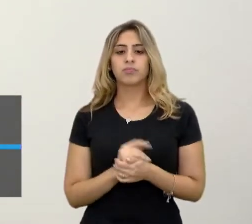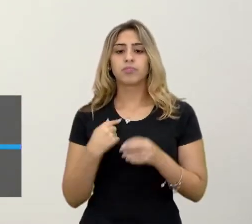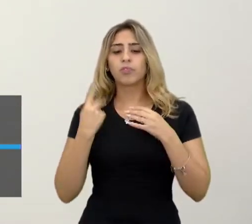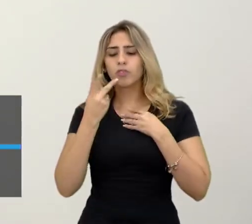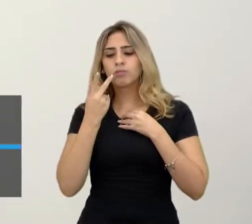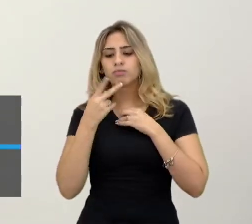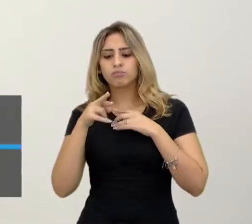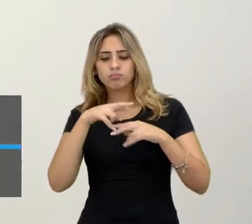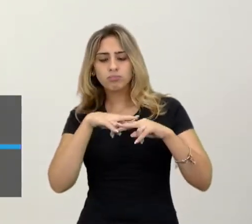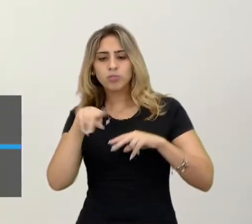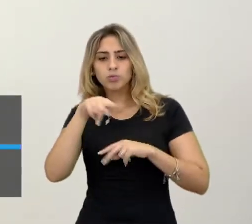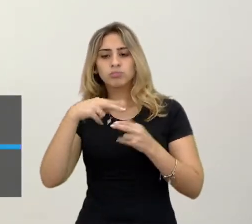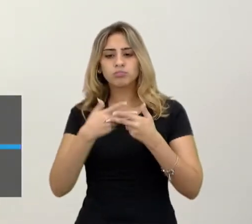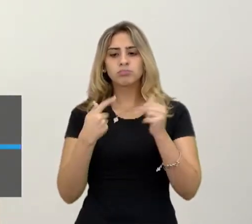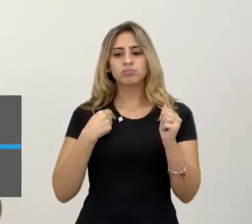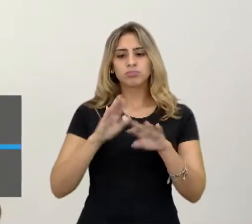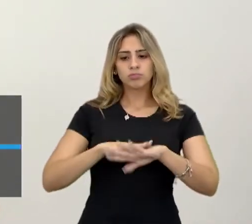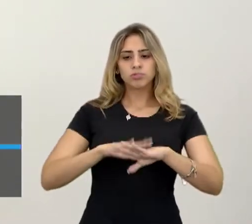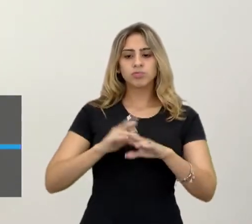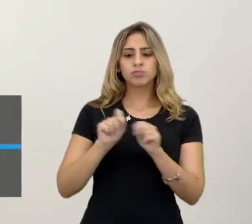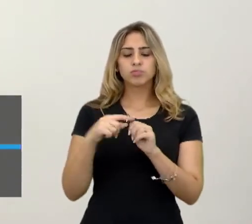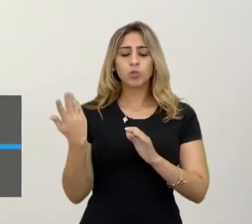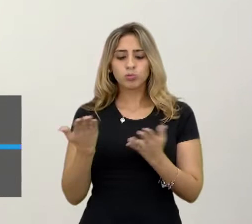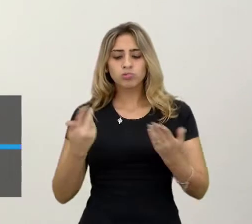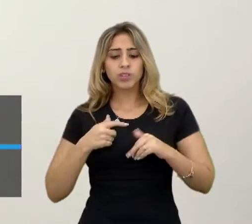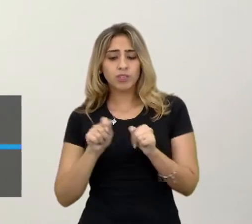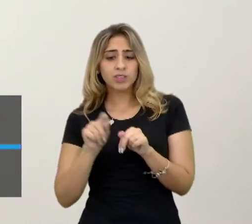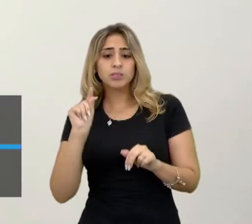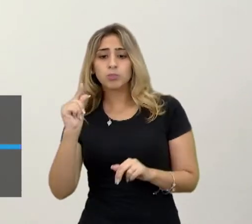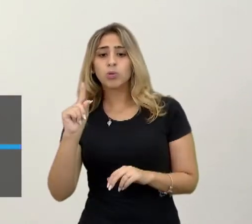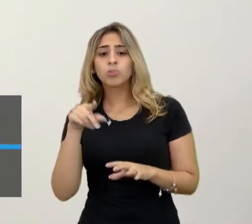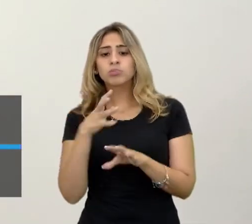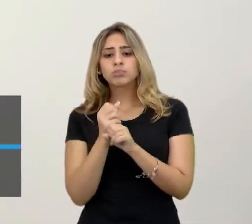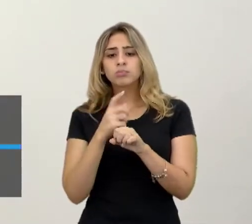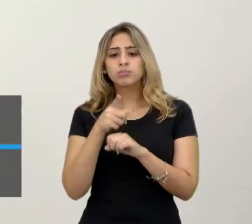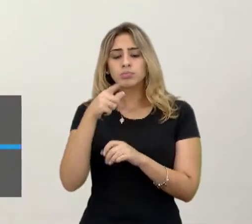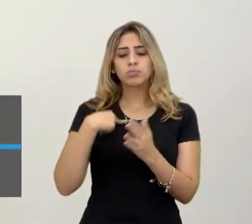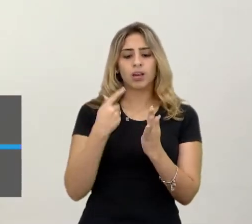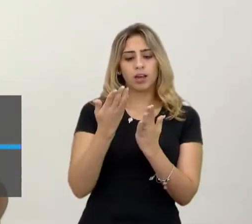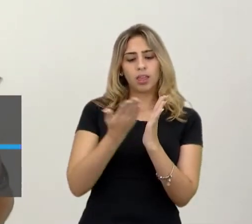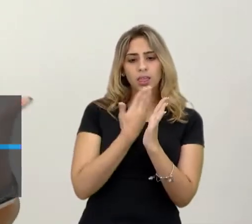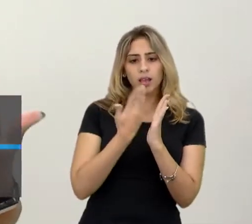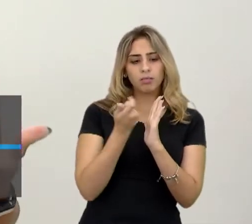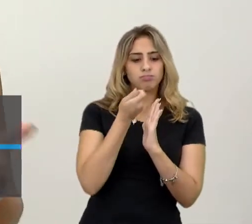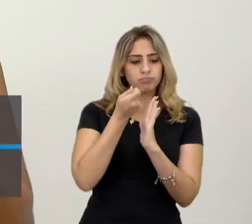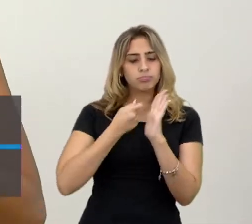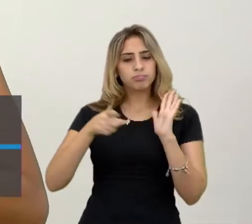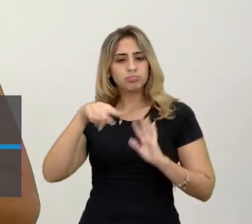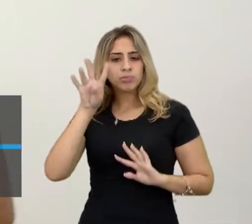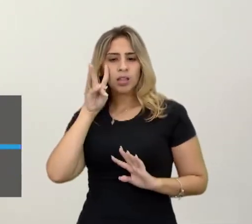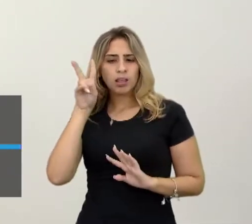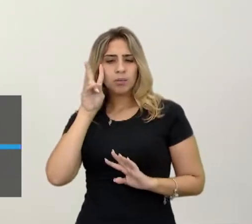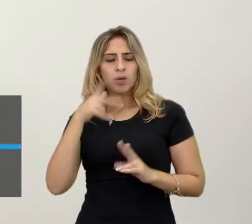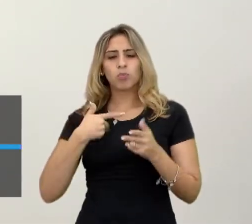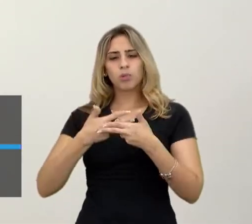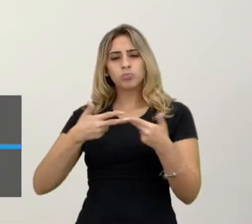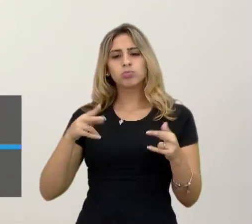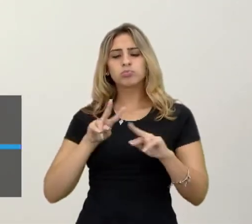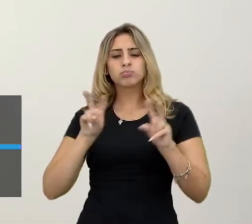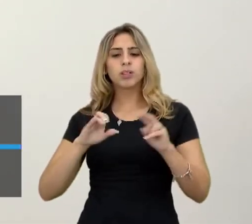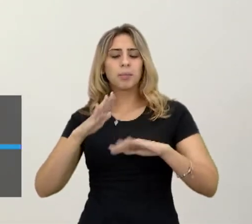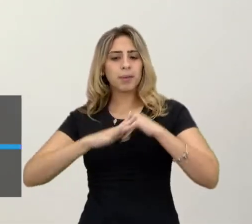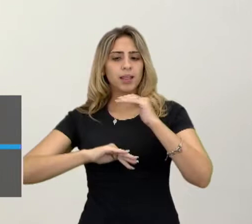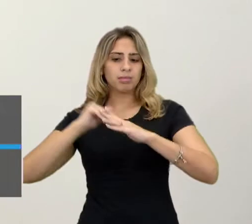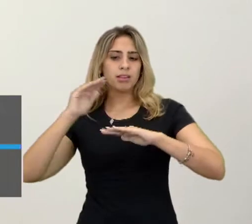fez e hoje a gente vai fazer um pouquinho de cálculo, tá certo? Então prepare seu material, seu caderninho, para a gente relembrar algumas coisas, algumas habilidades